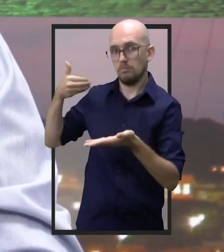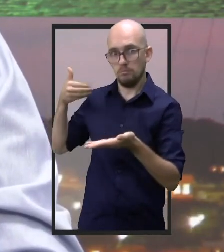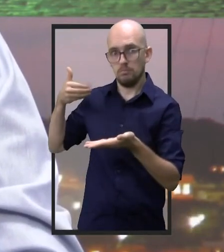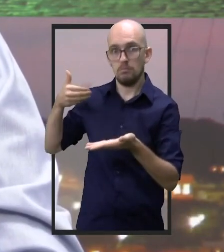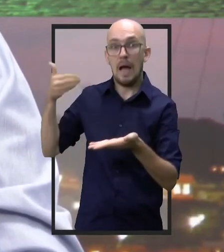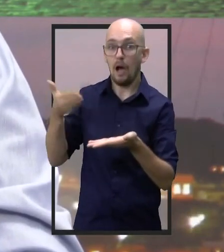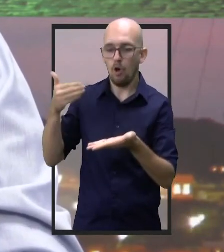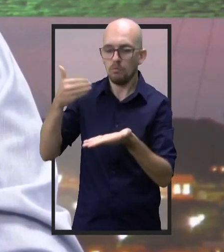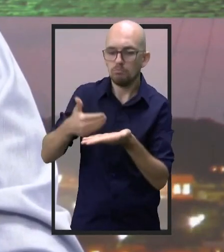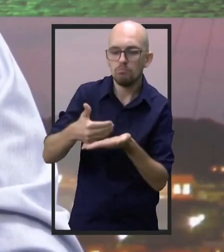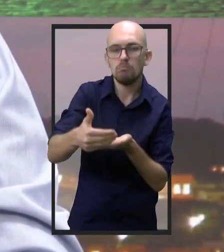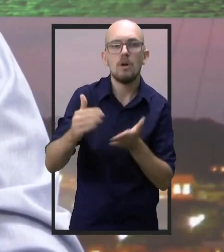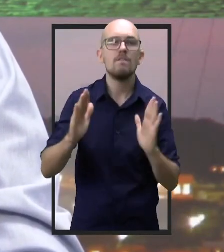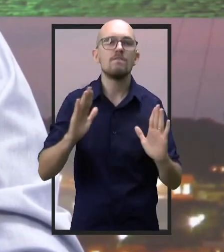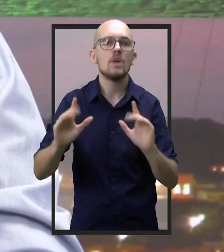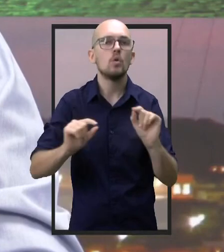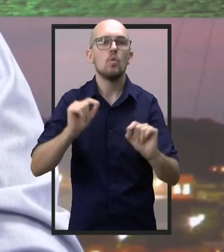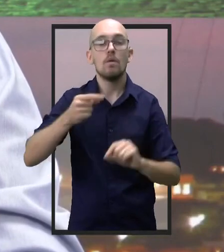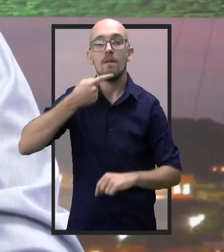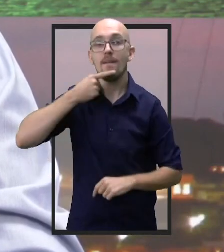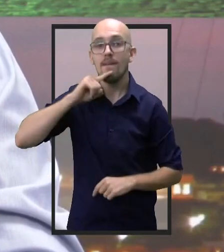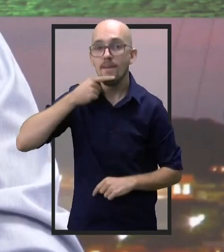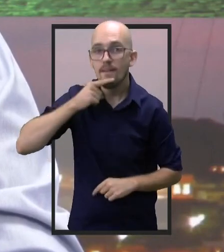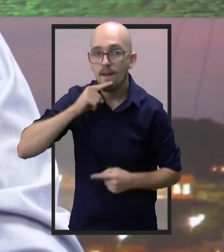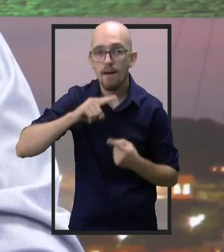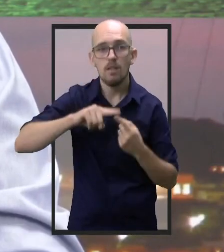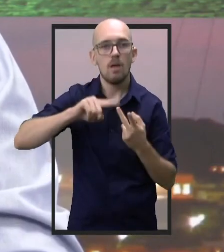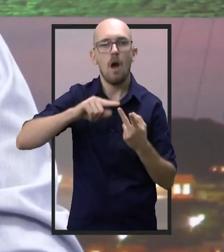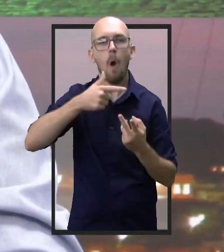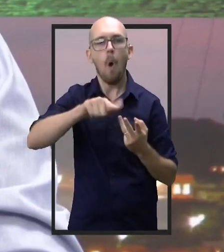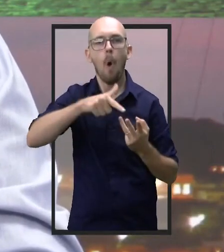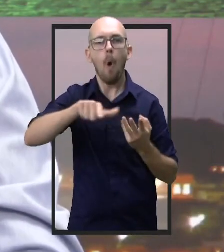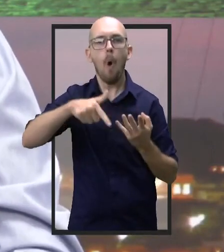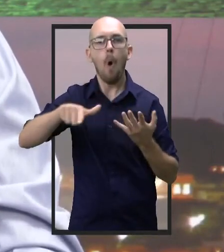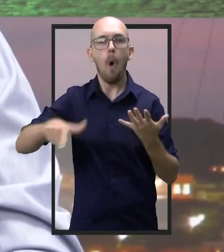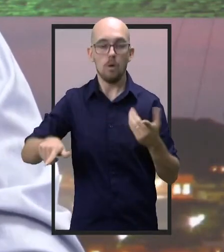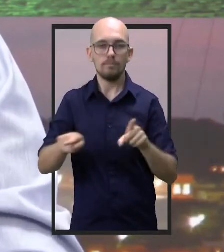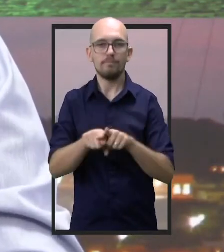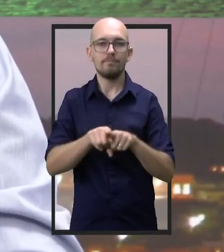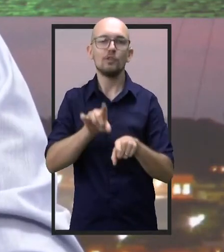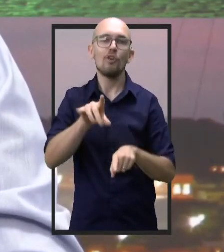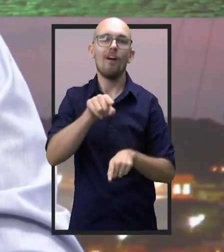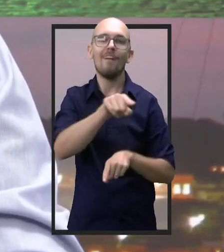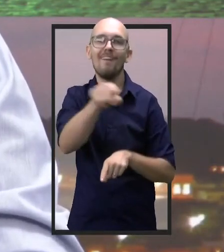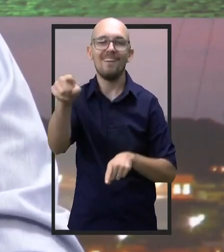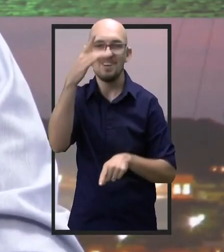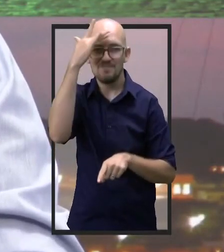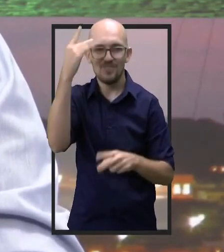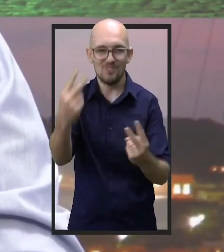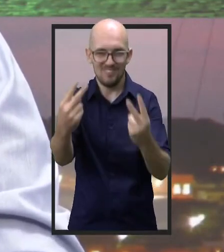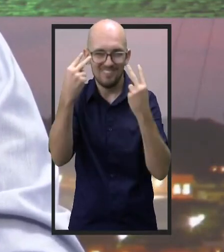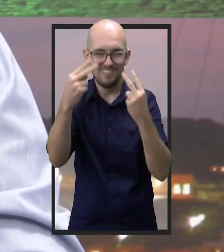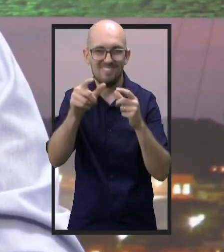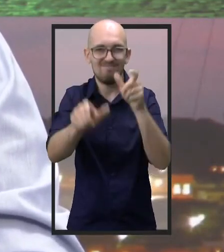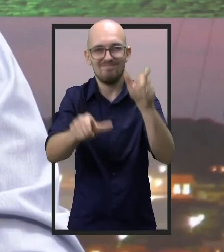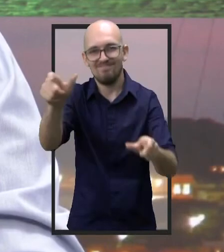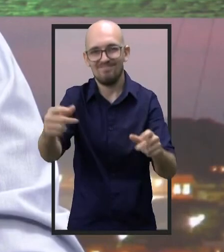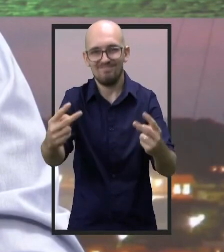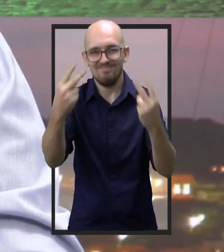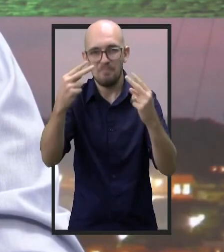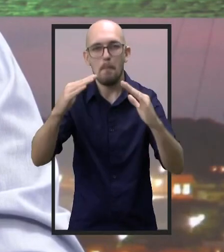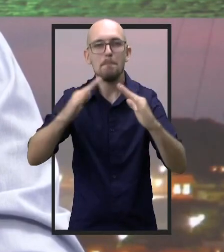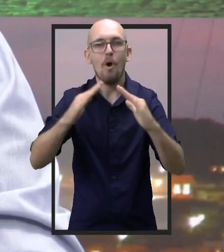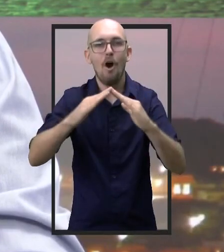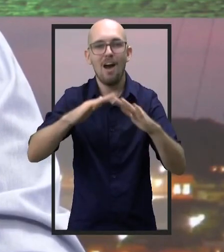na fase ali de cana e outros produtos que também estão envolvidos, né? Até para você, munícipe, né? Você da região, que mora